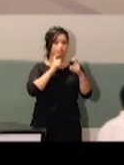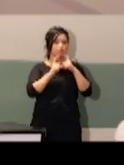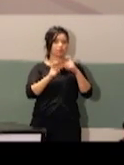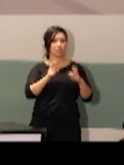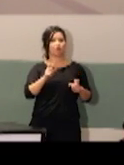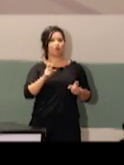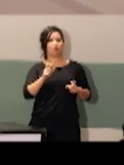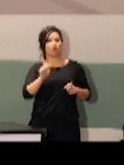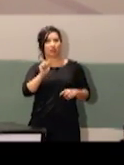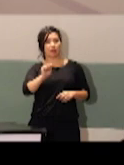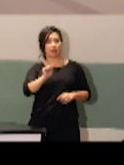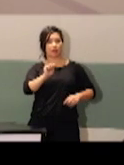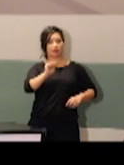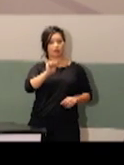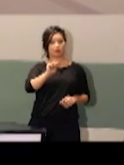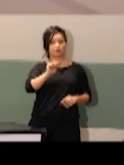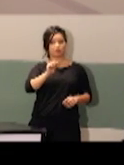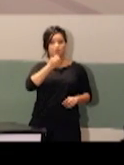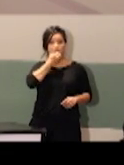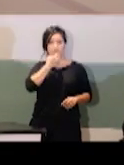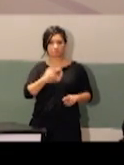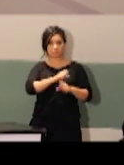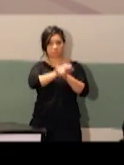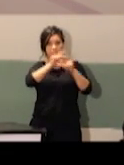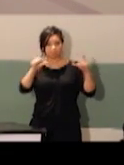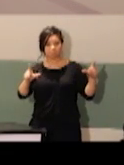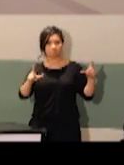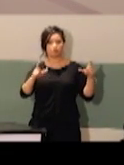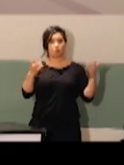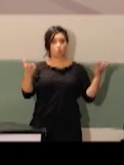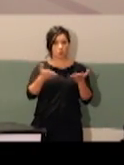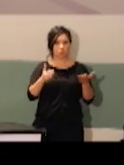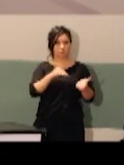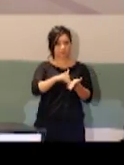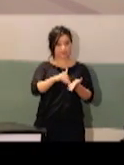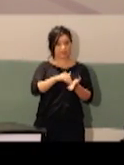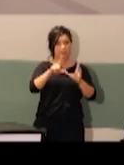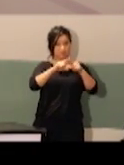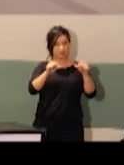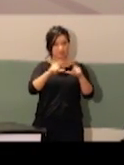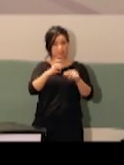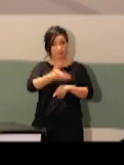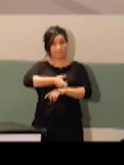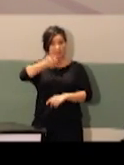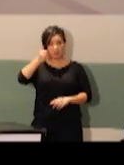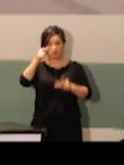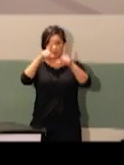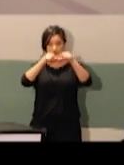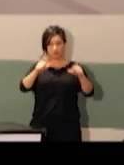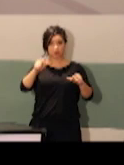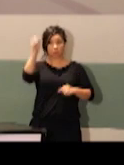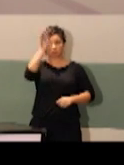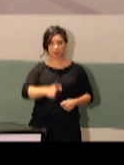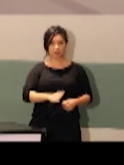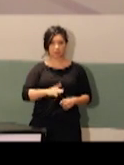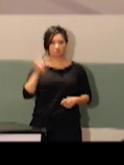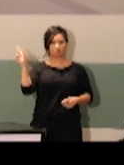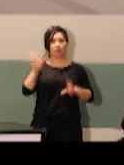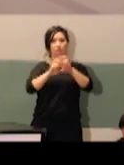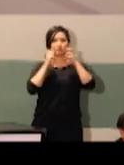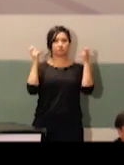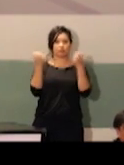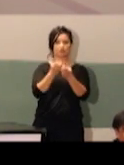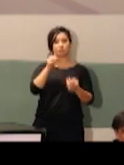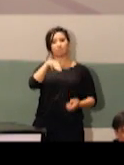a Secretaria de Transparência de Brasília é a melhor secretaria do Brasil. O nosso estádio André Garrincha ganhou o prêmio Ertos, que foi